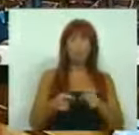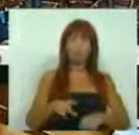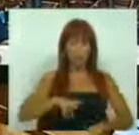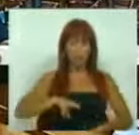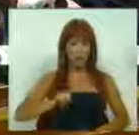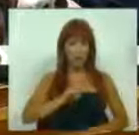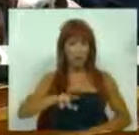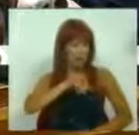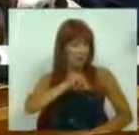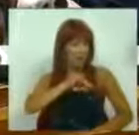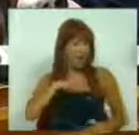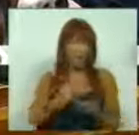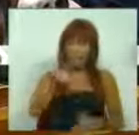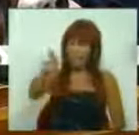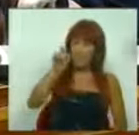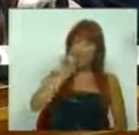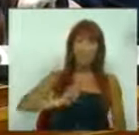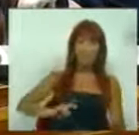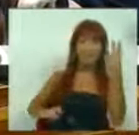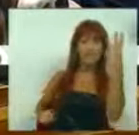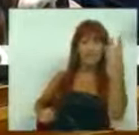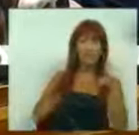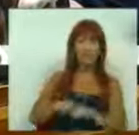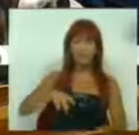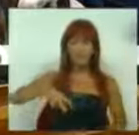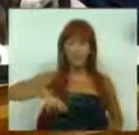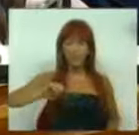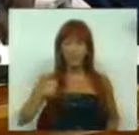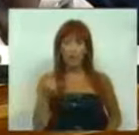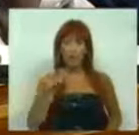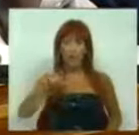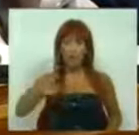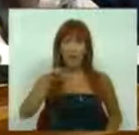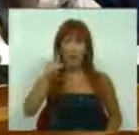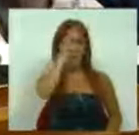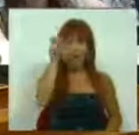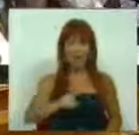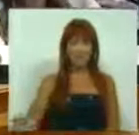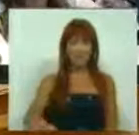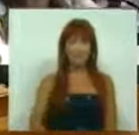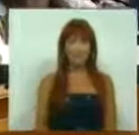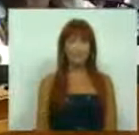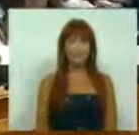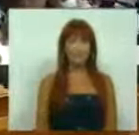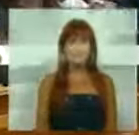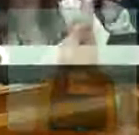Nobel acaba de nomear três mulheres para o Nobel da Paz.